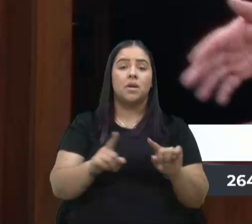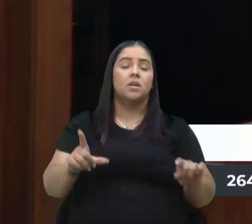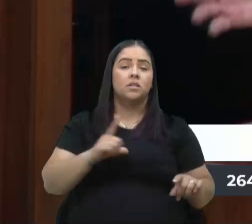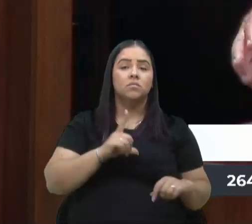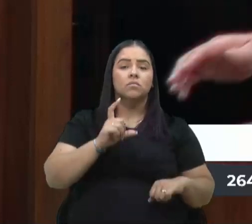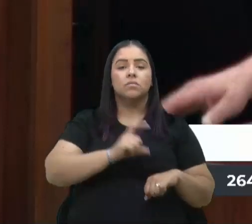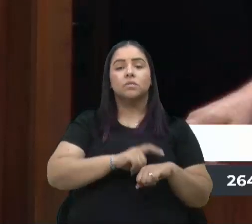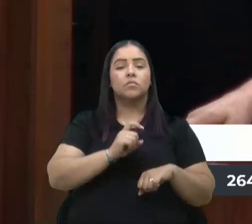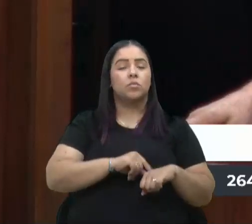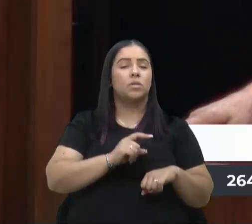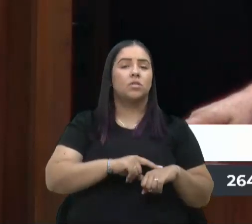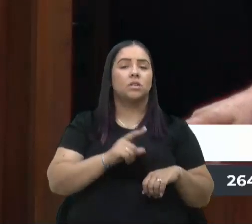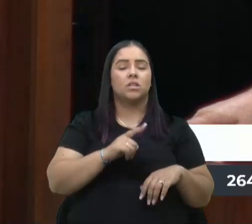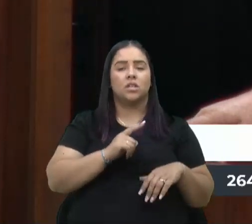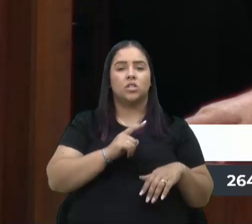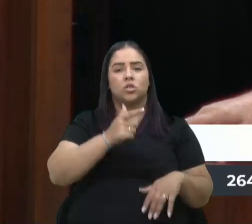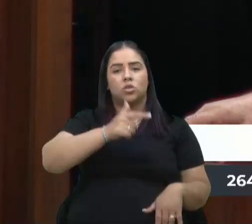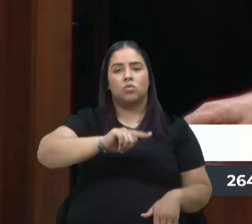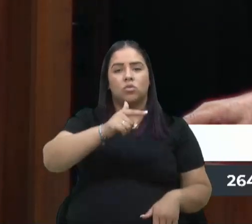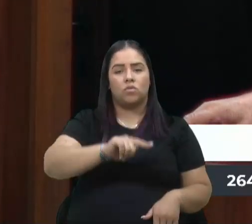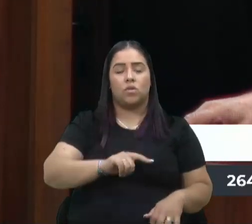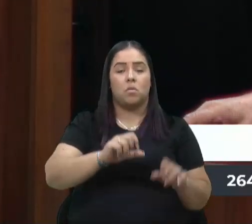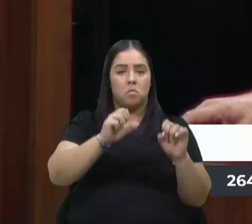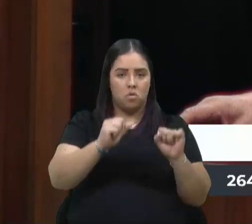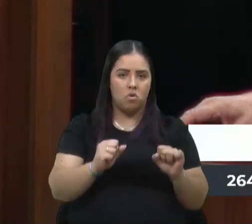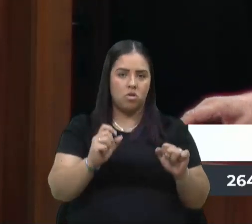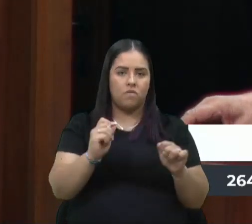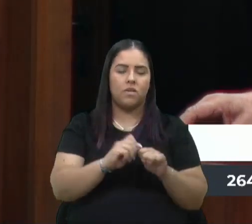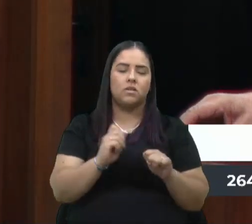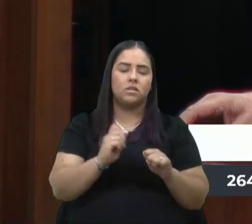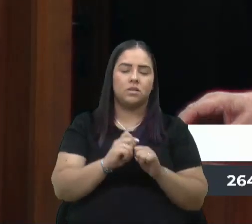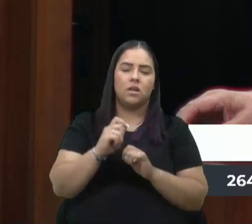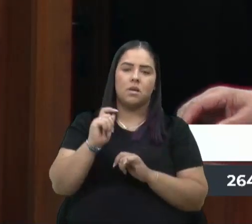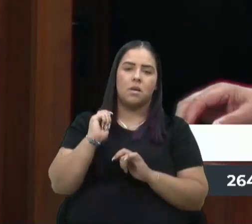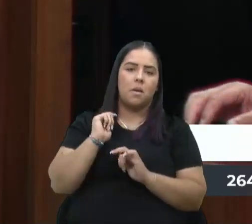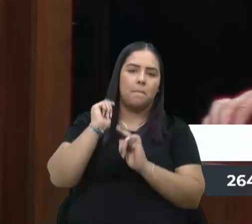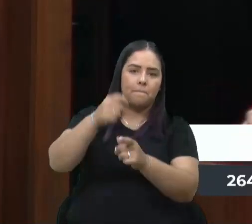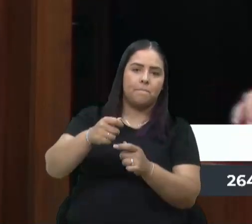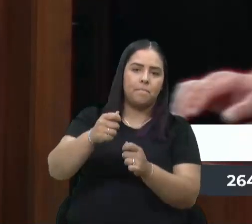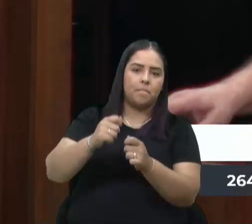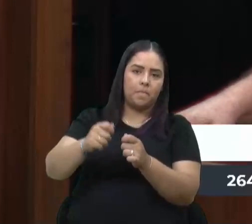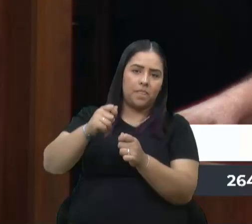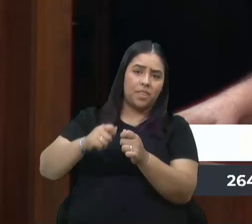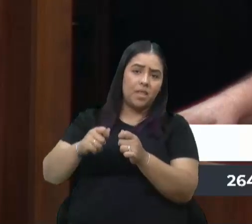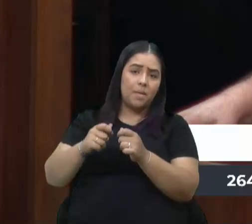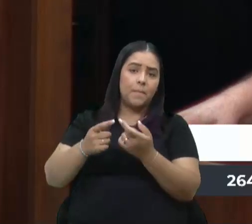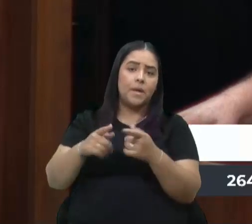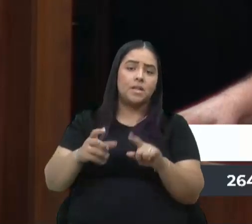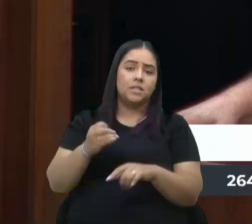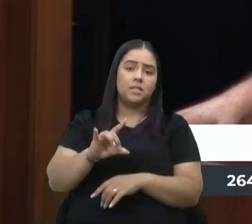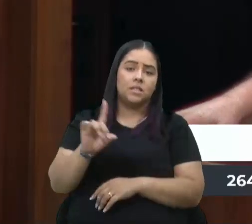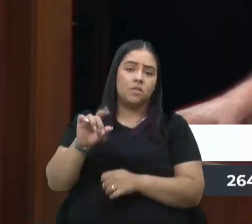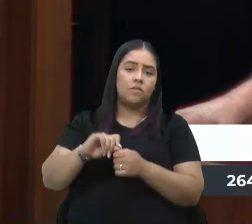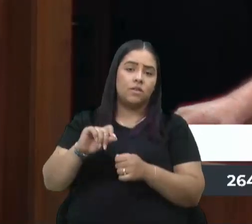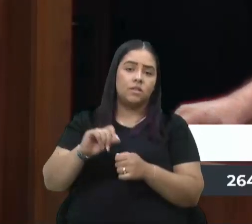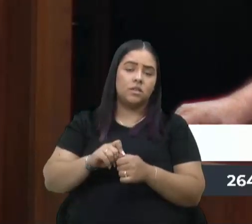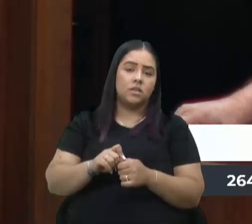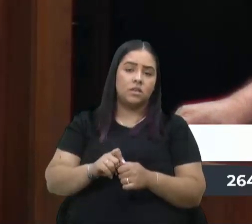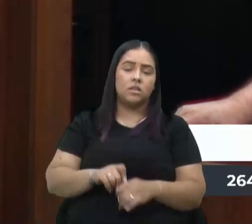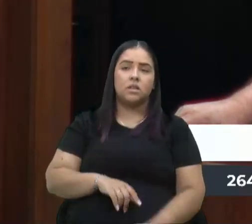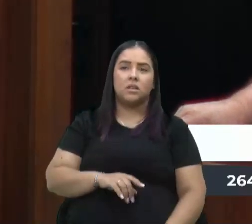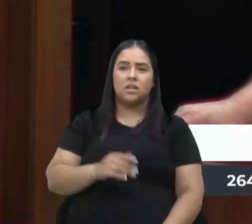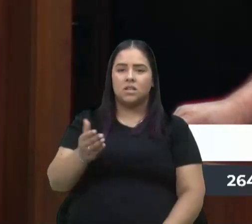autorização que pode fazer a pesca. Então, sim, algumas coisas, se não for feita... Agora, esse rapaz